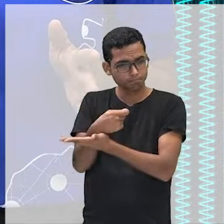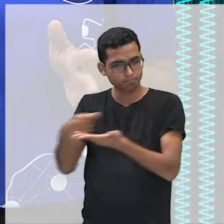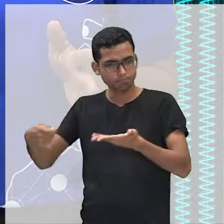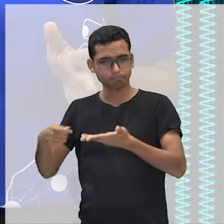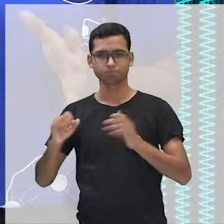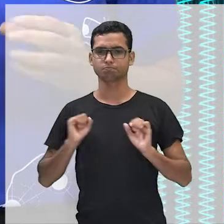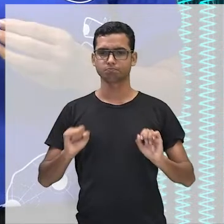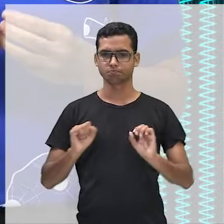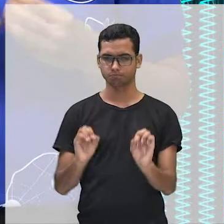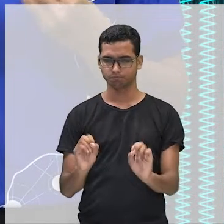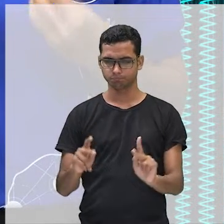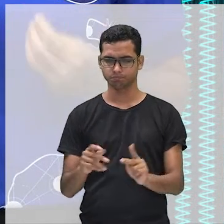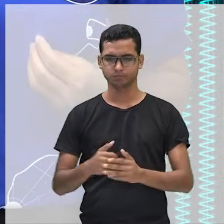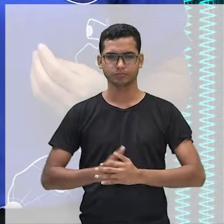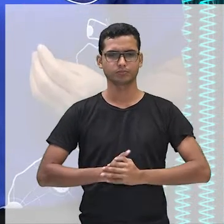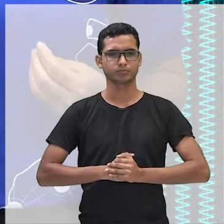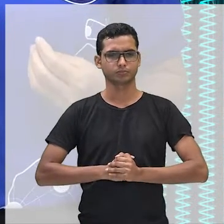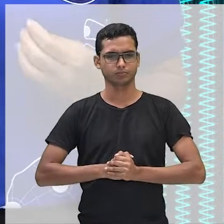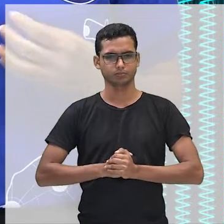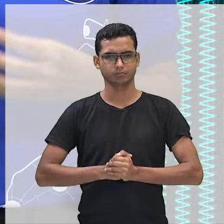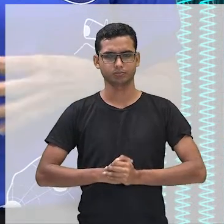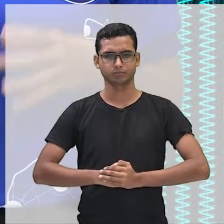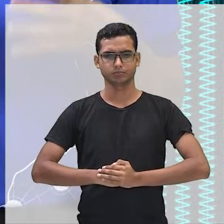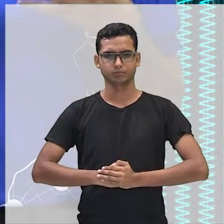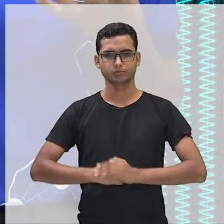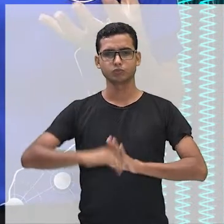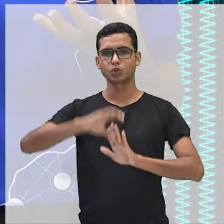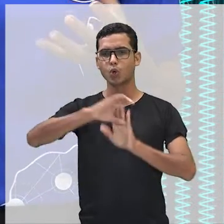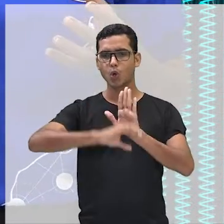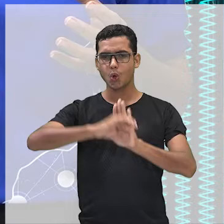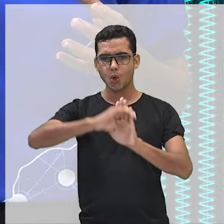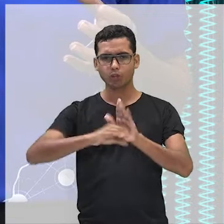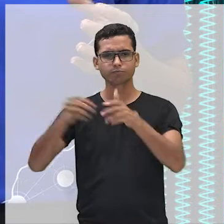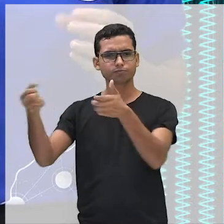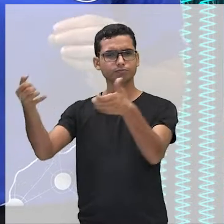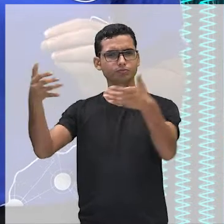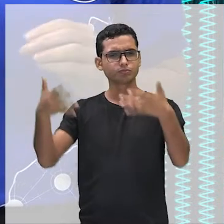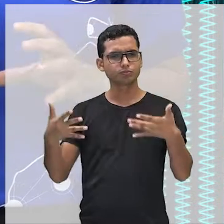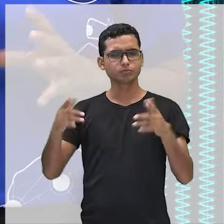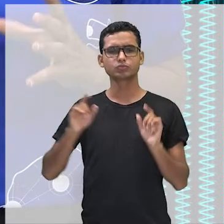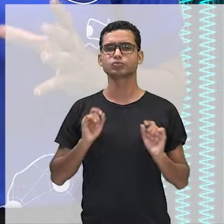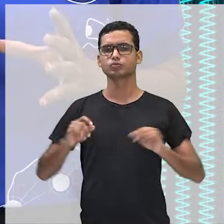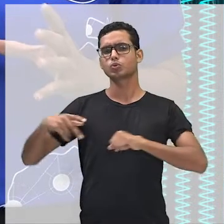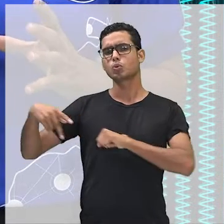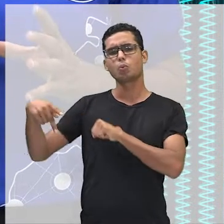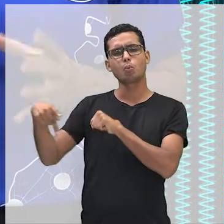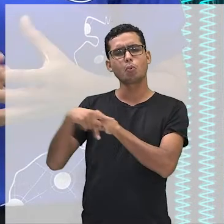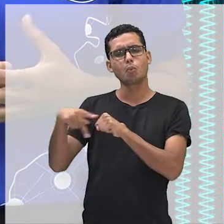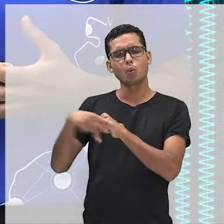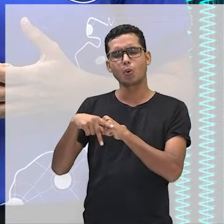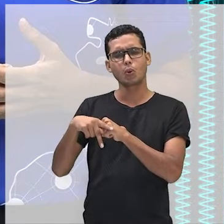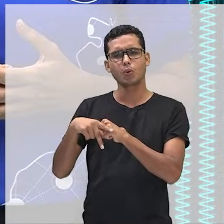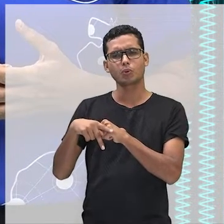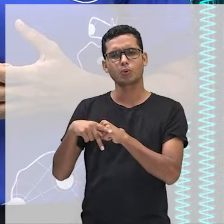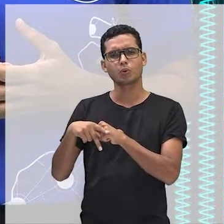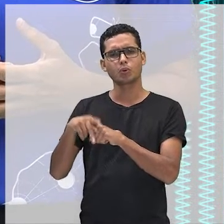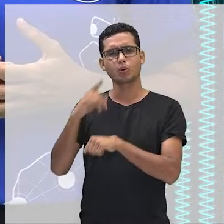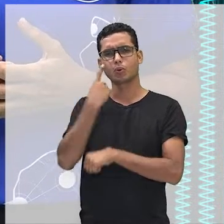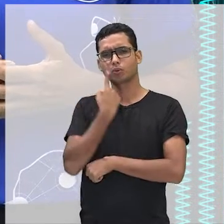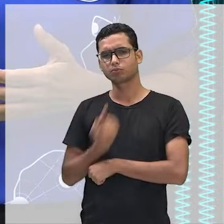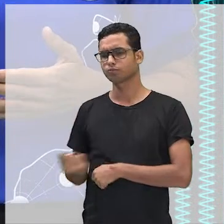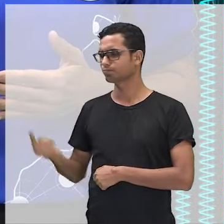de vocês, tá? Isso aqui seria a nossa definição, está explicando, né, o que são esses